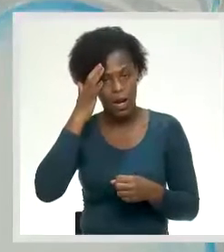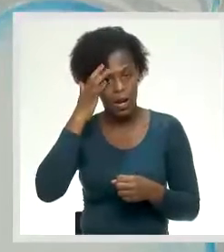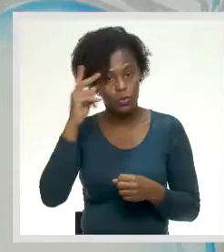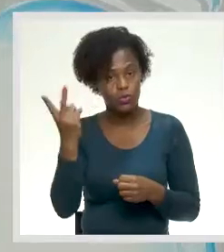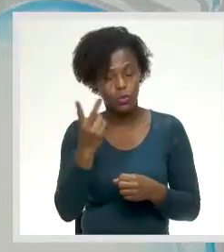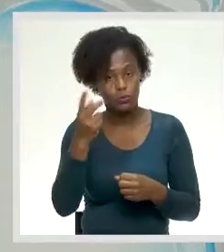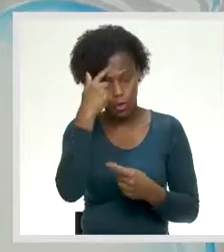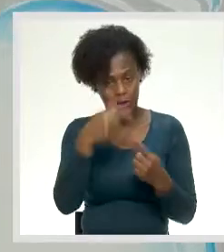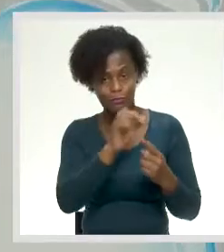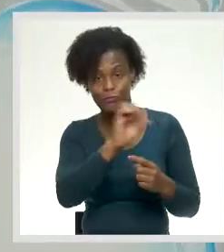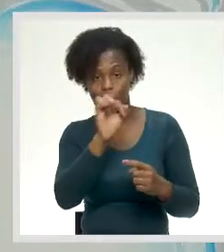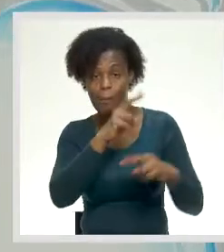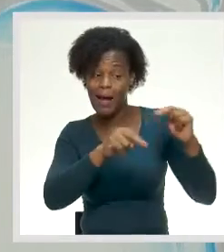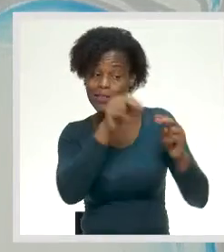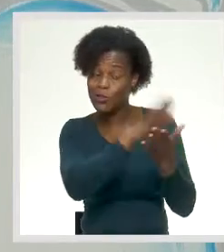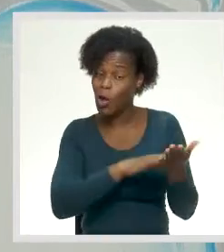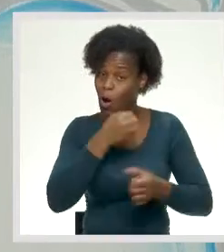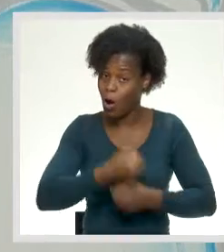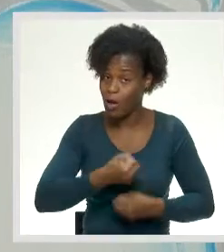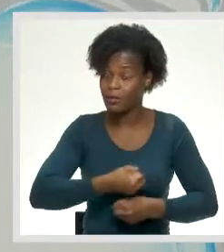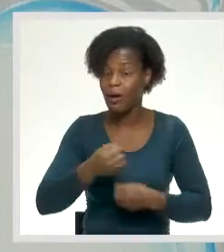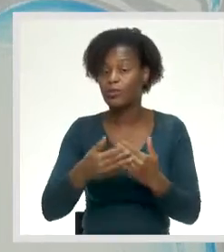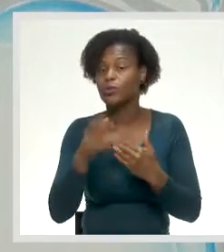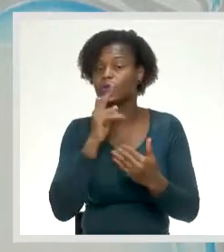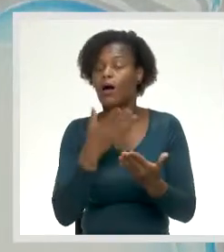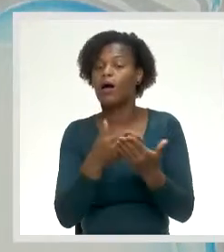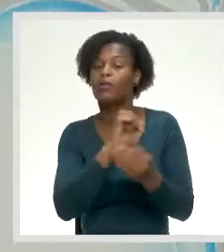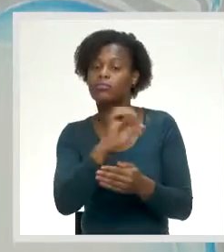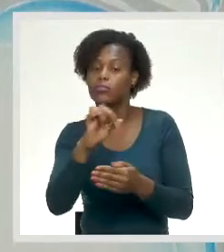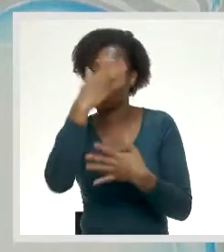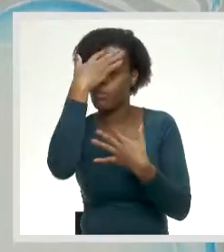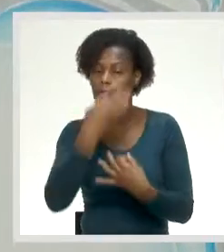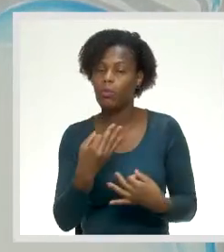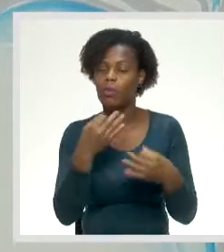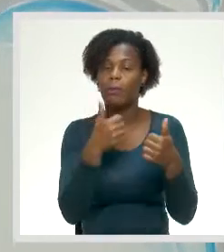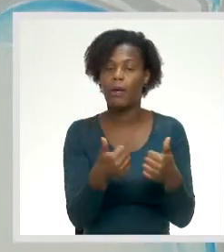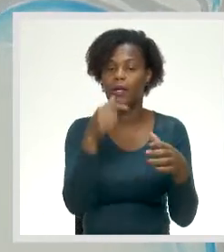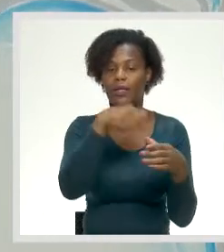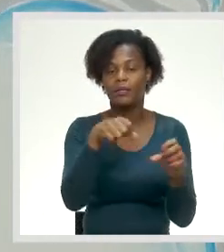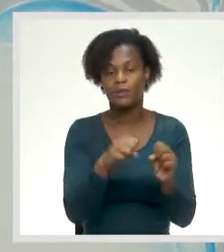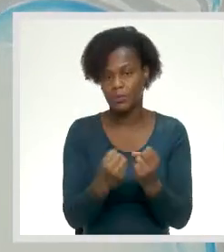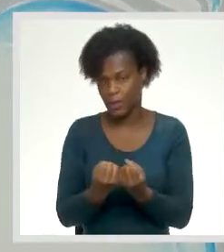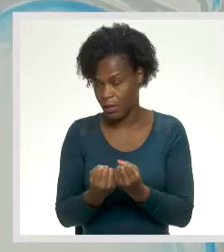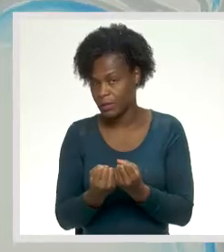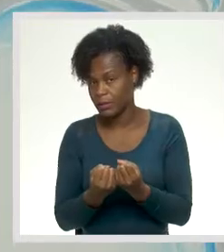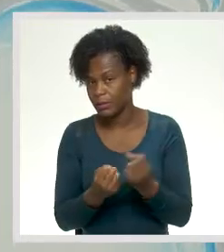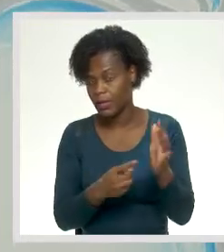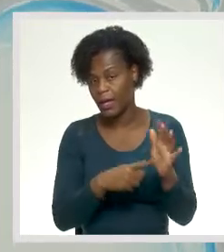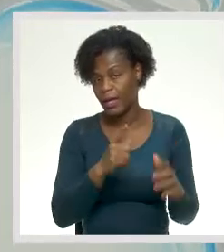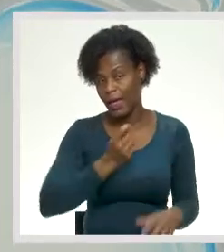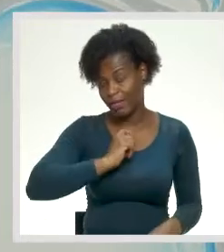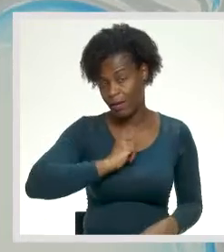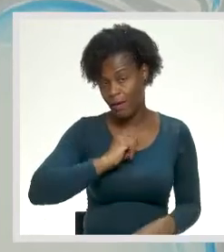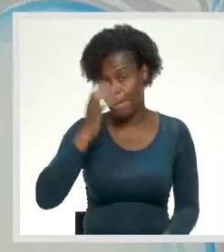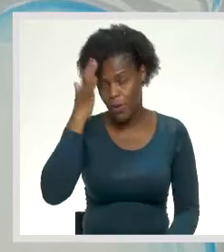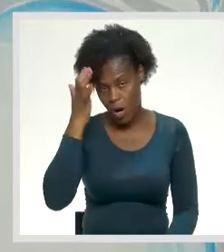construir as bases sólidas que vão de encontro à boa conduta na sociedade. A ética